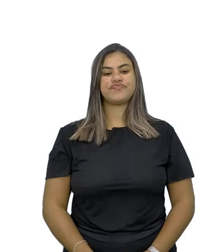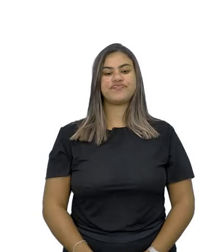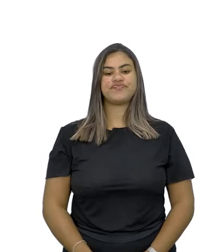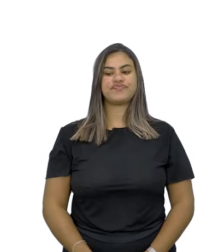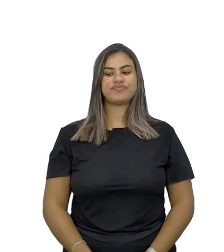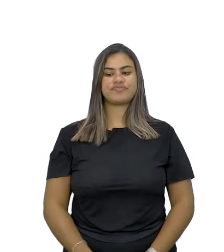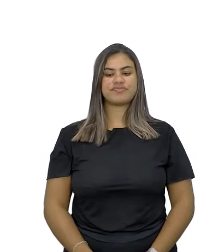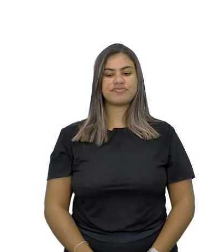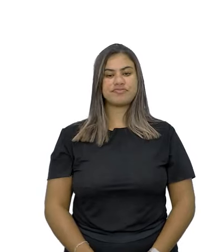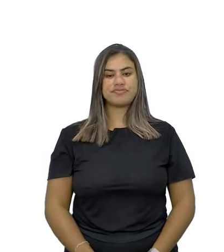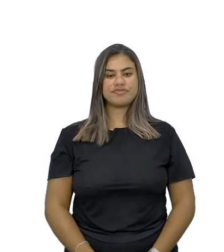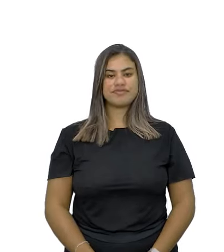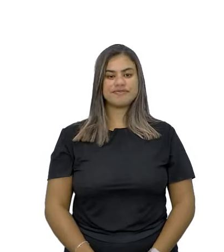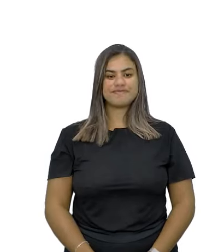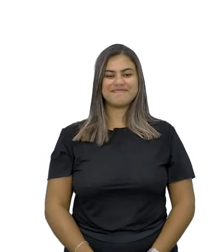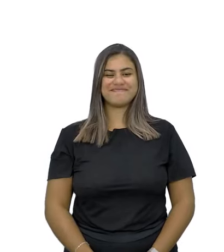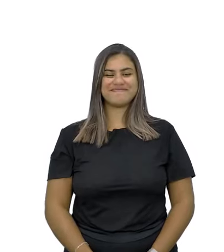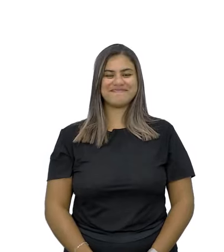slide.